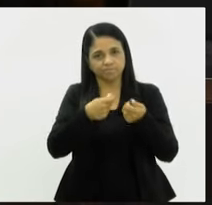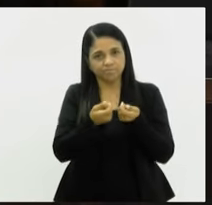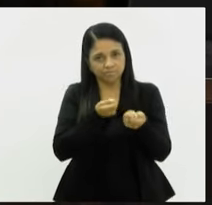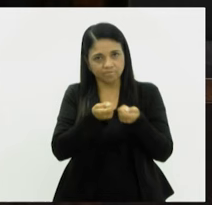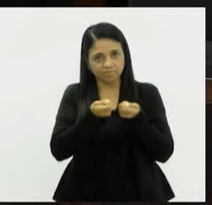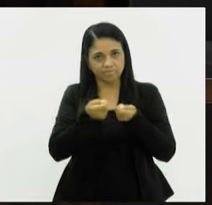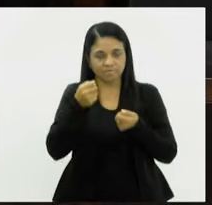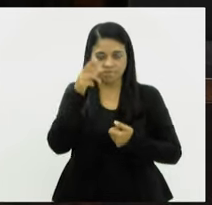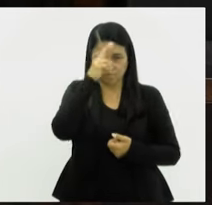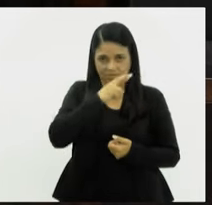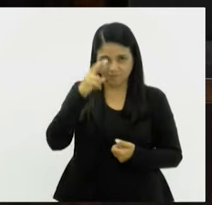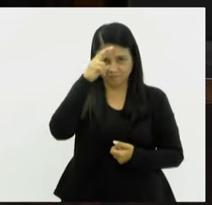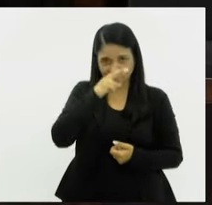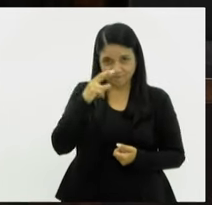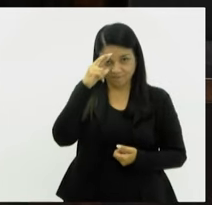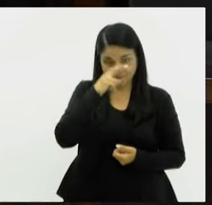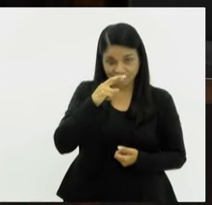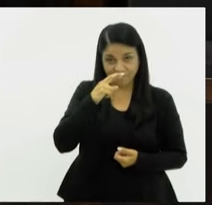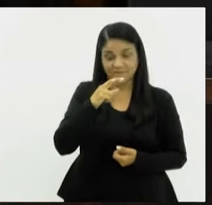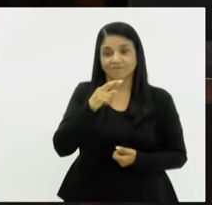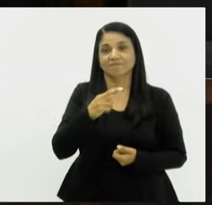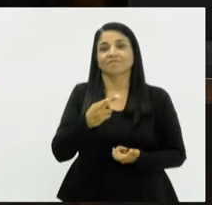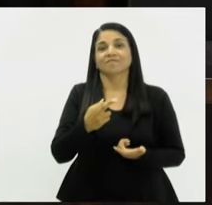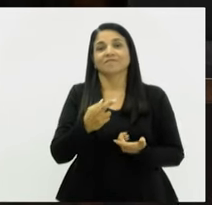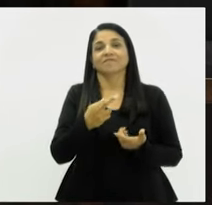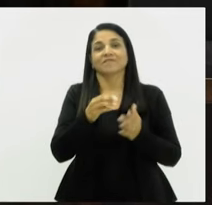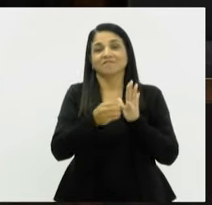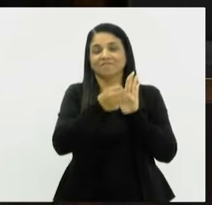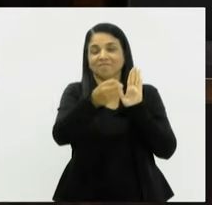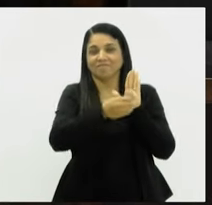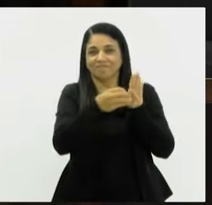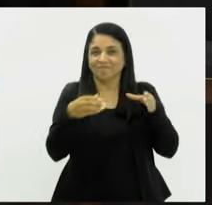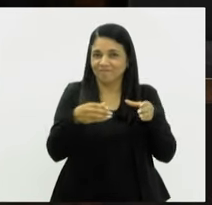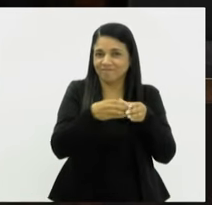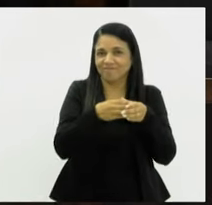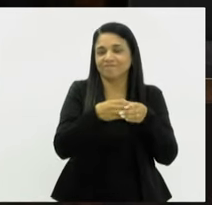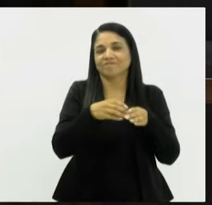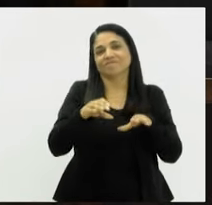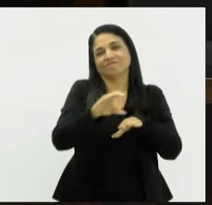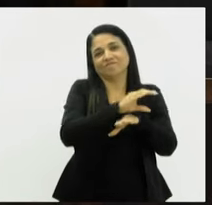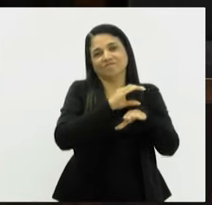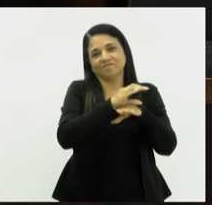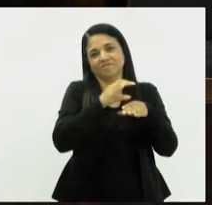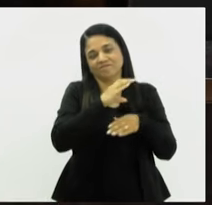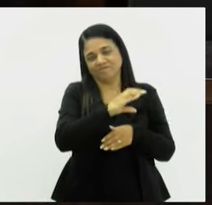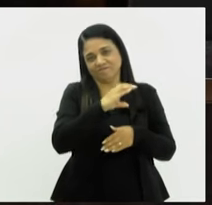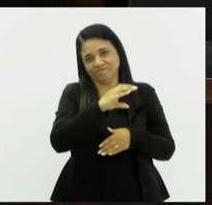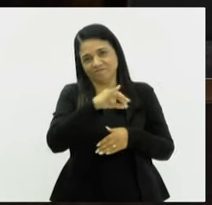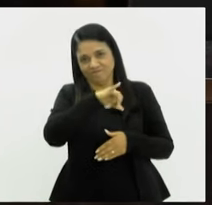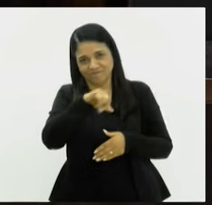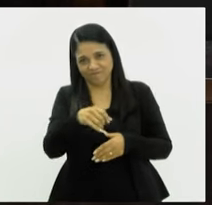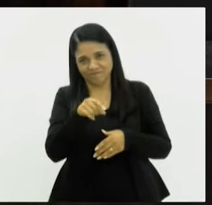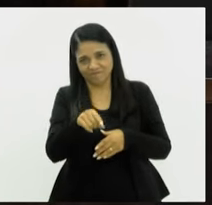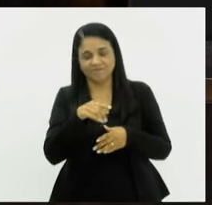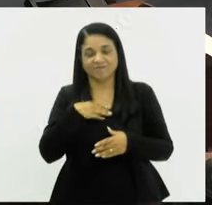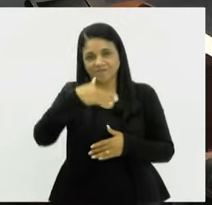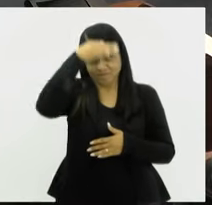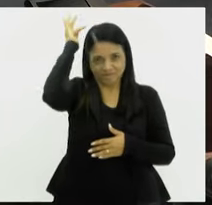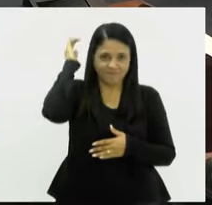Finanças, Fiscalização Financeira e Controle. Para dar parecer, a Comissão de Constituição e Justiça, deputado Fred